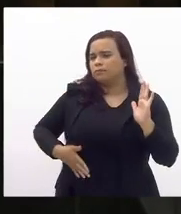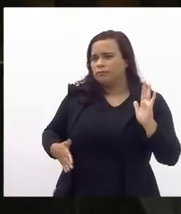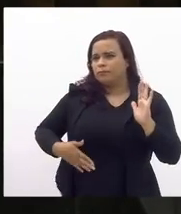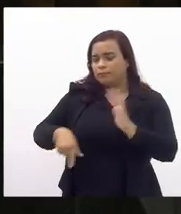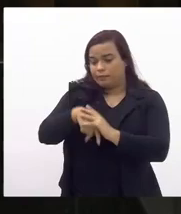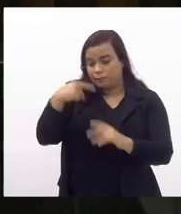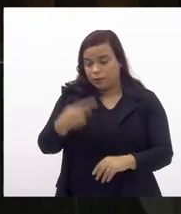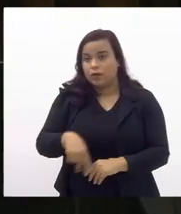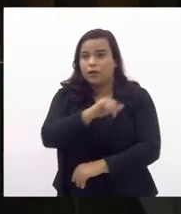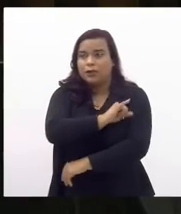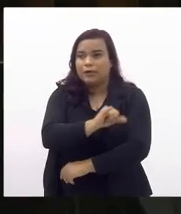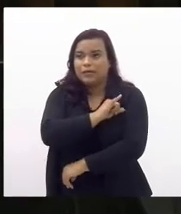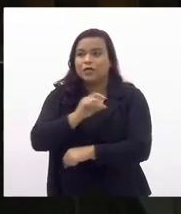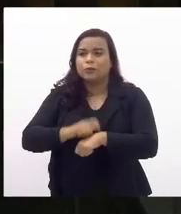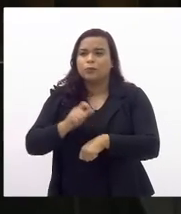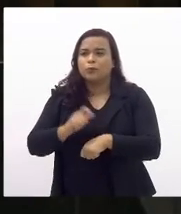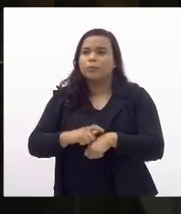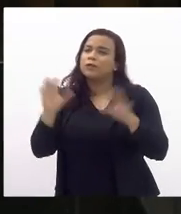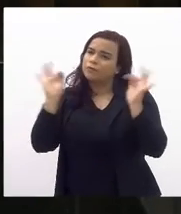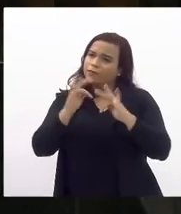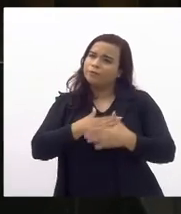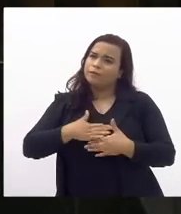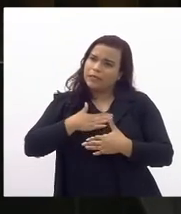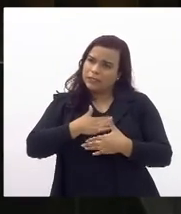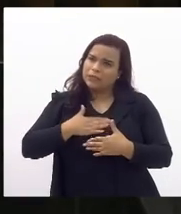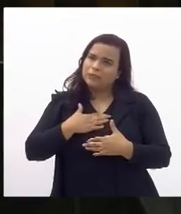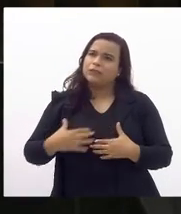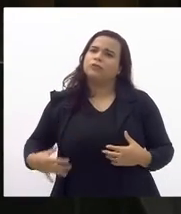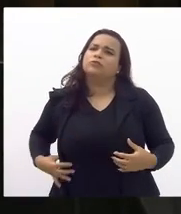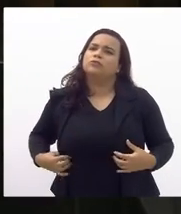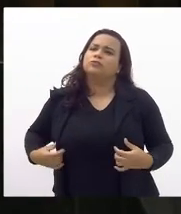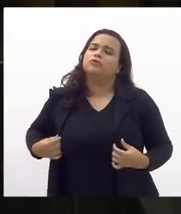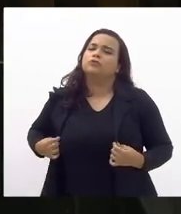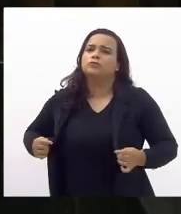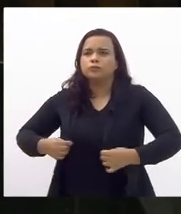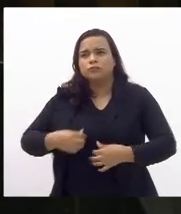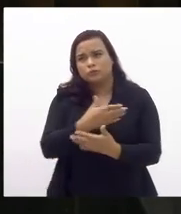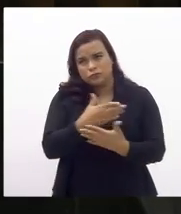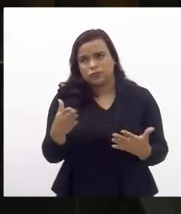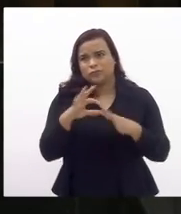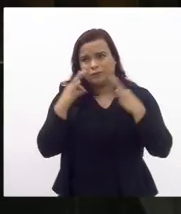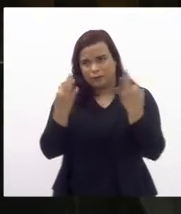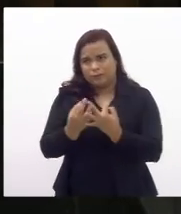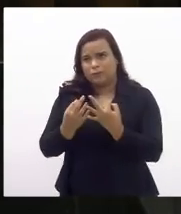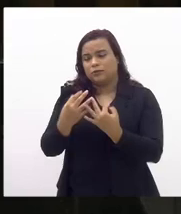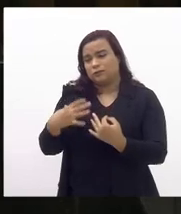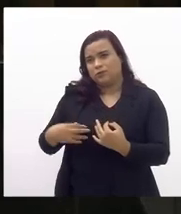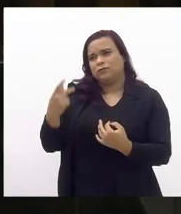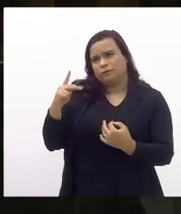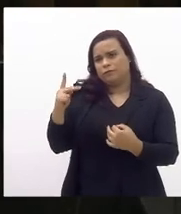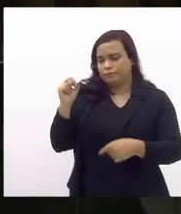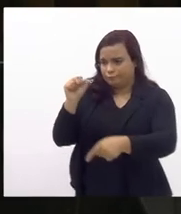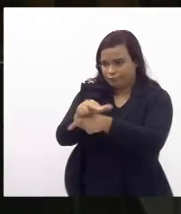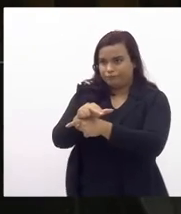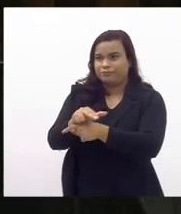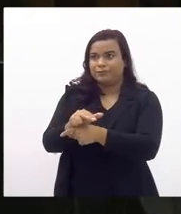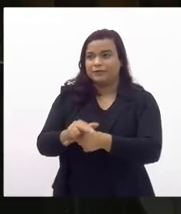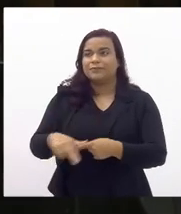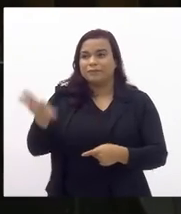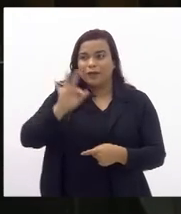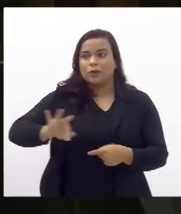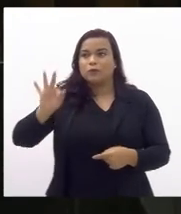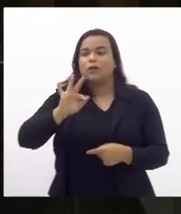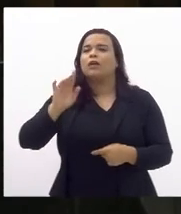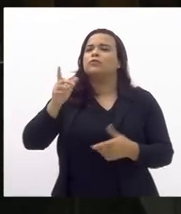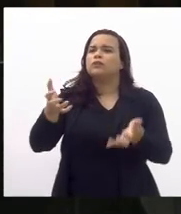momento gratificante, um momento valoroso para as famílias, que é o momento do filho ingressar na universidade, um momento de